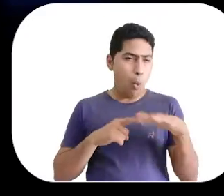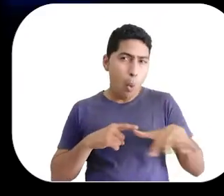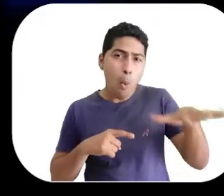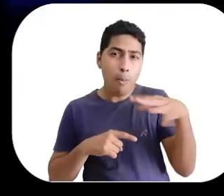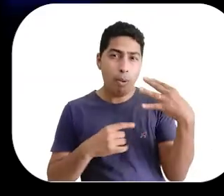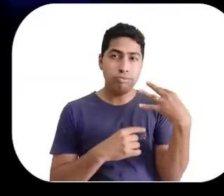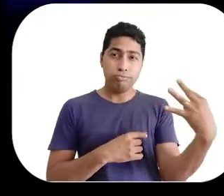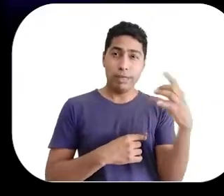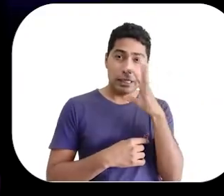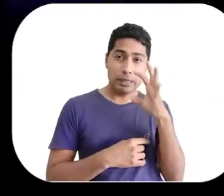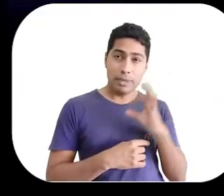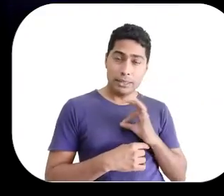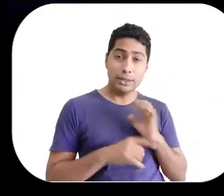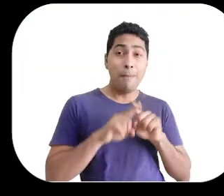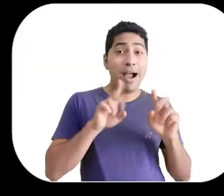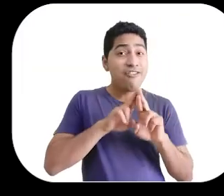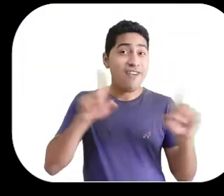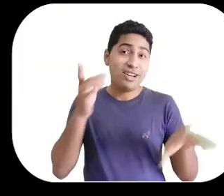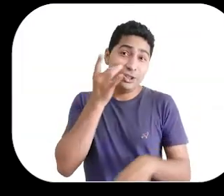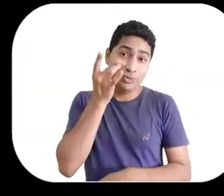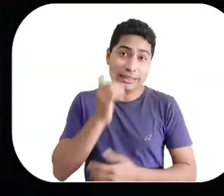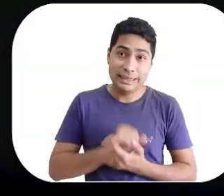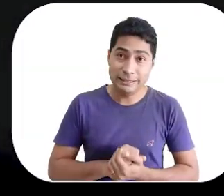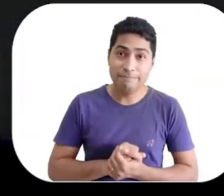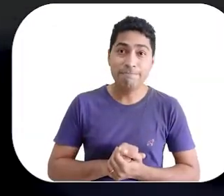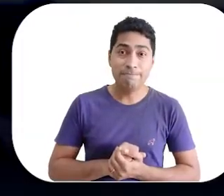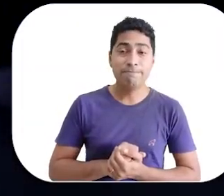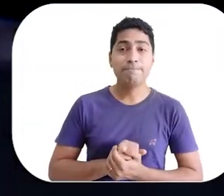esse público é diferente de quando eu estou no presencial.